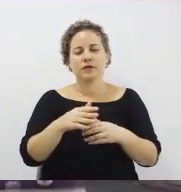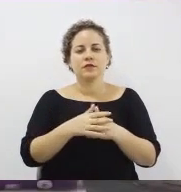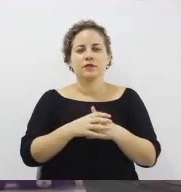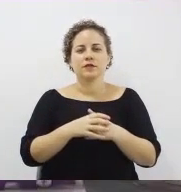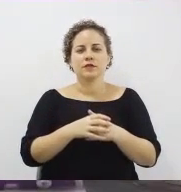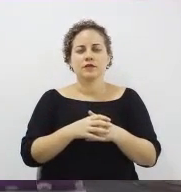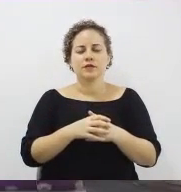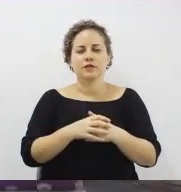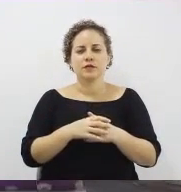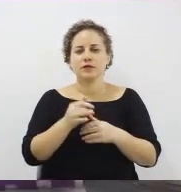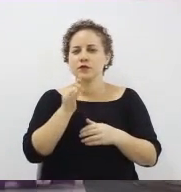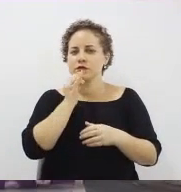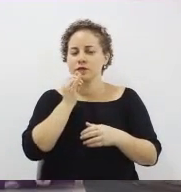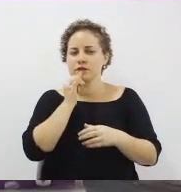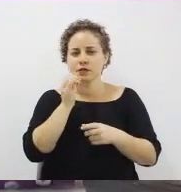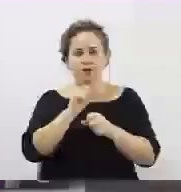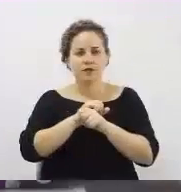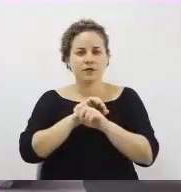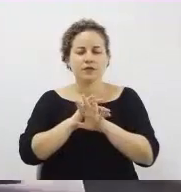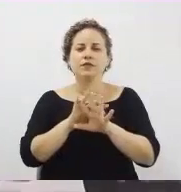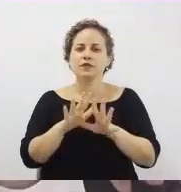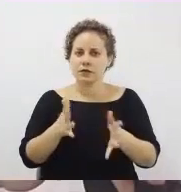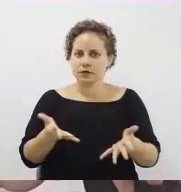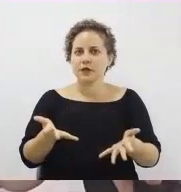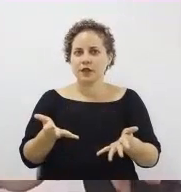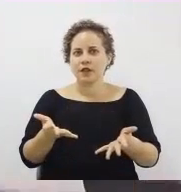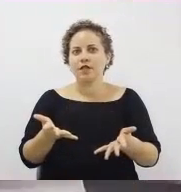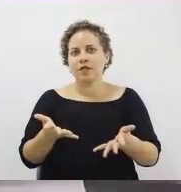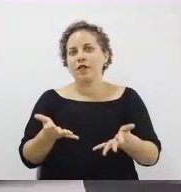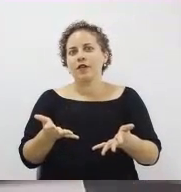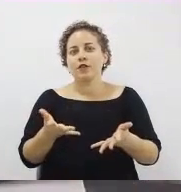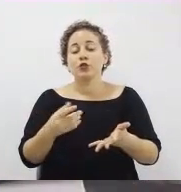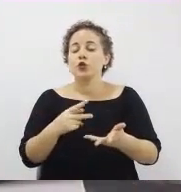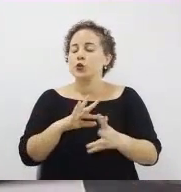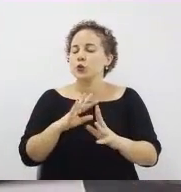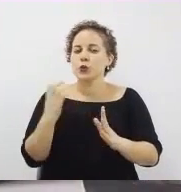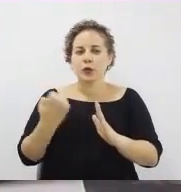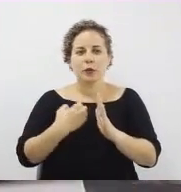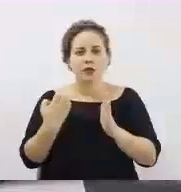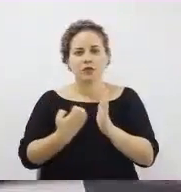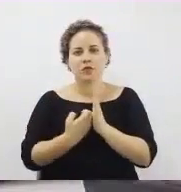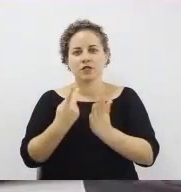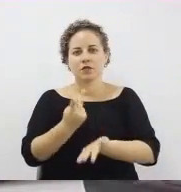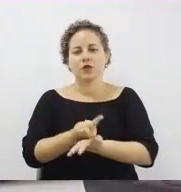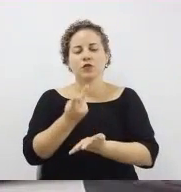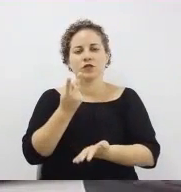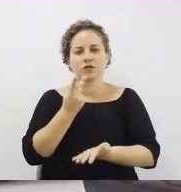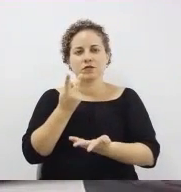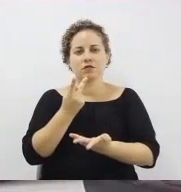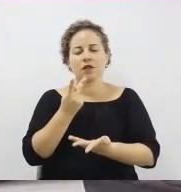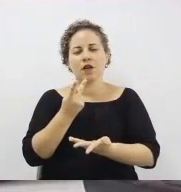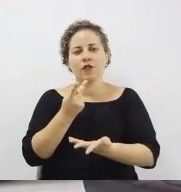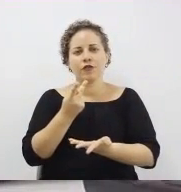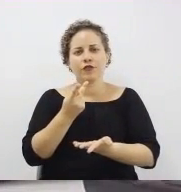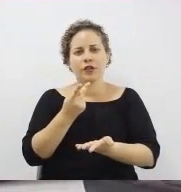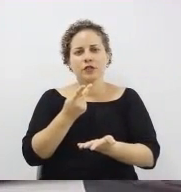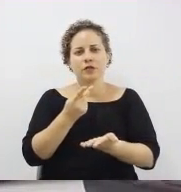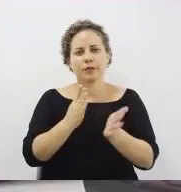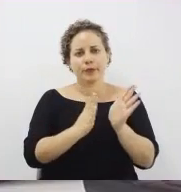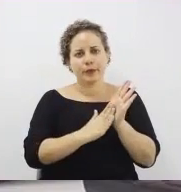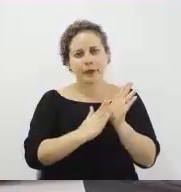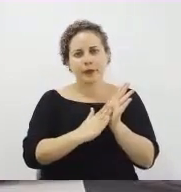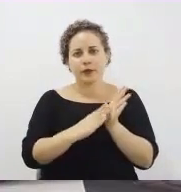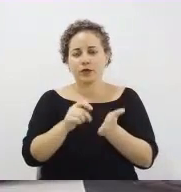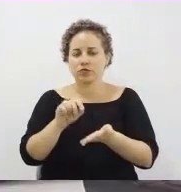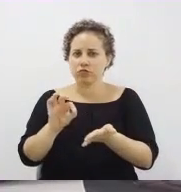reflexo, um exemplo claro do que pode acontecer caso uma empresa venha a fazer um acordo com o cliente que traga